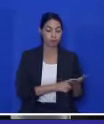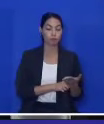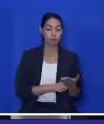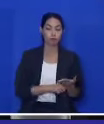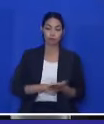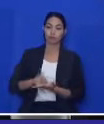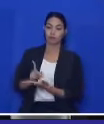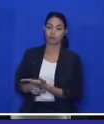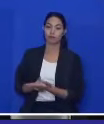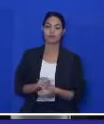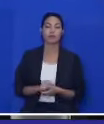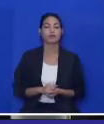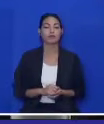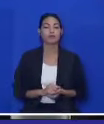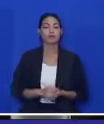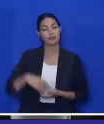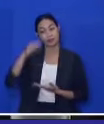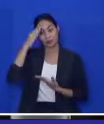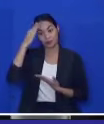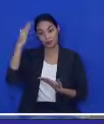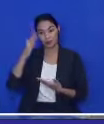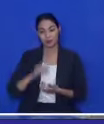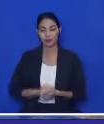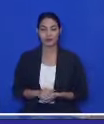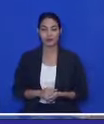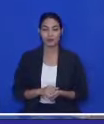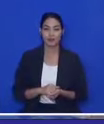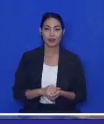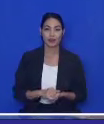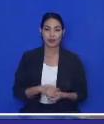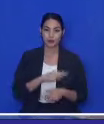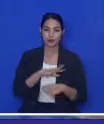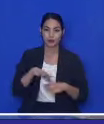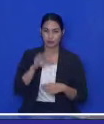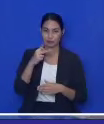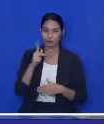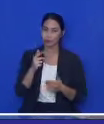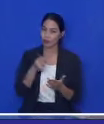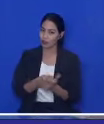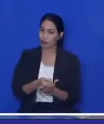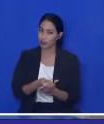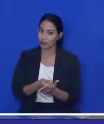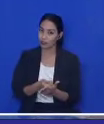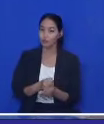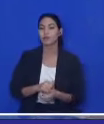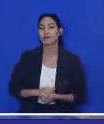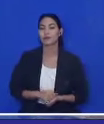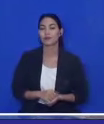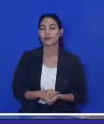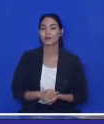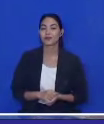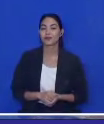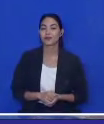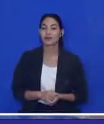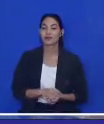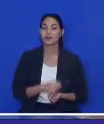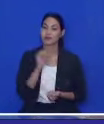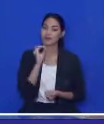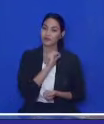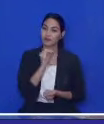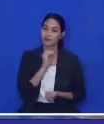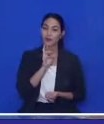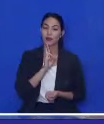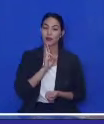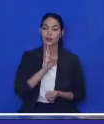Sim, confirmo. Sim, confirmo. Obrigado. A sorte estava na sua aposta. Lembre-se, logo após a